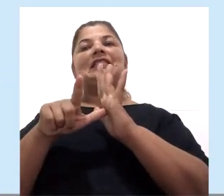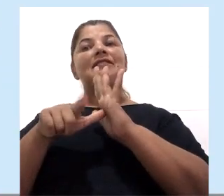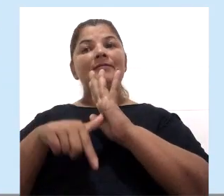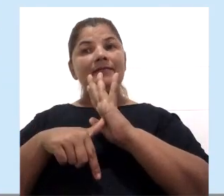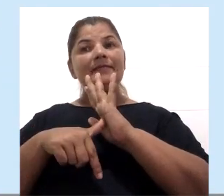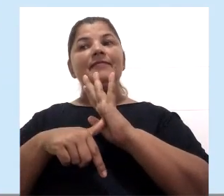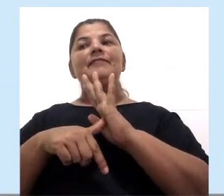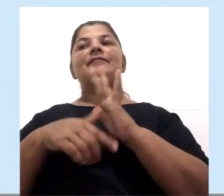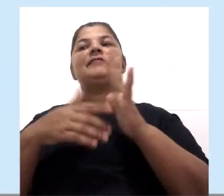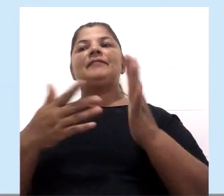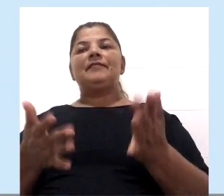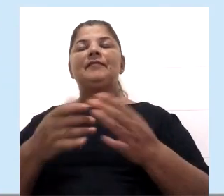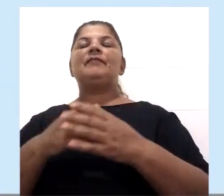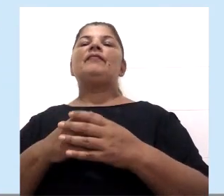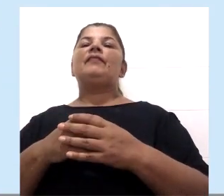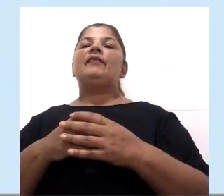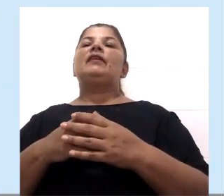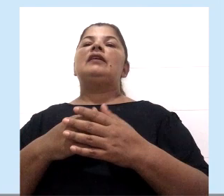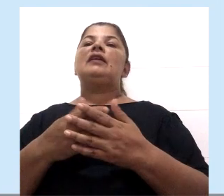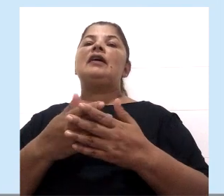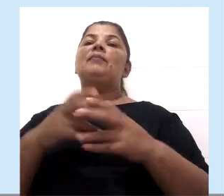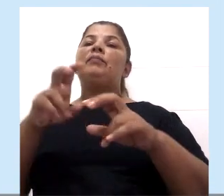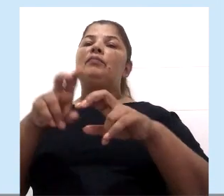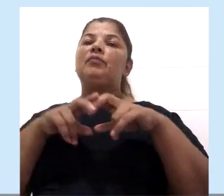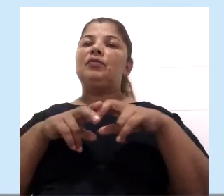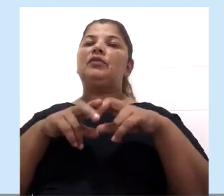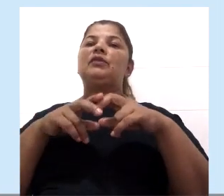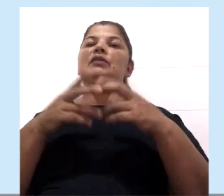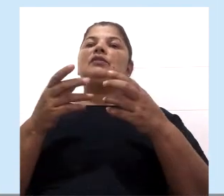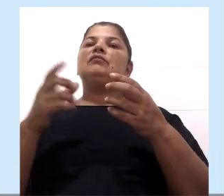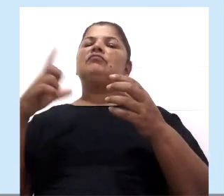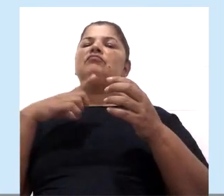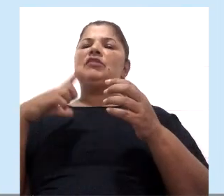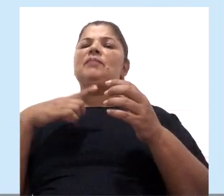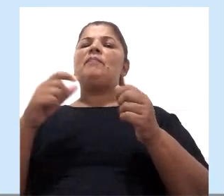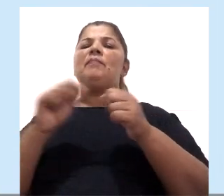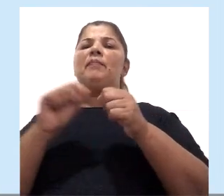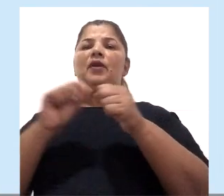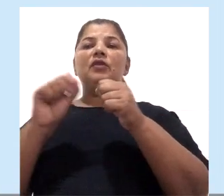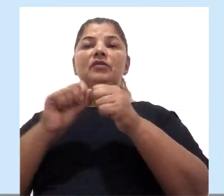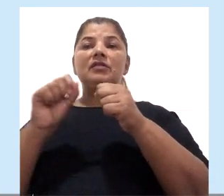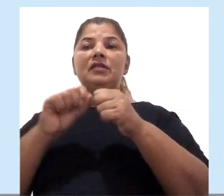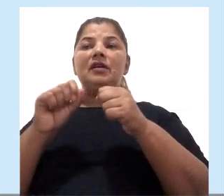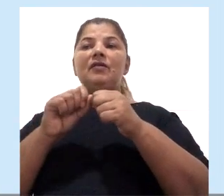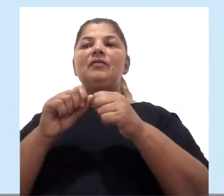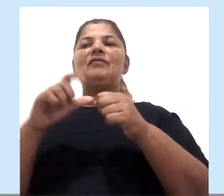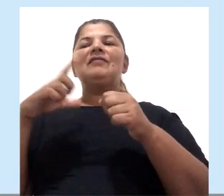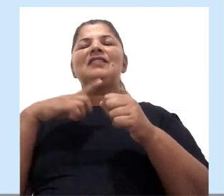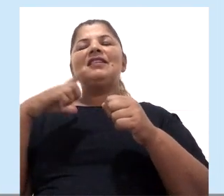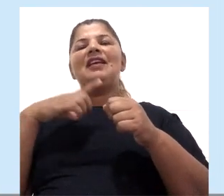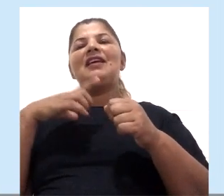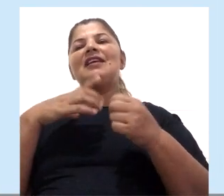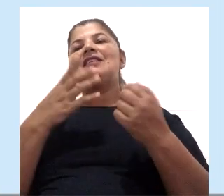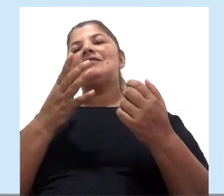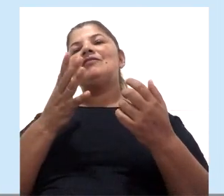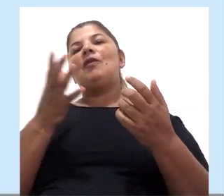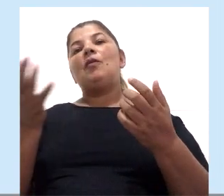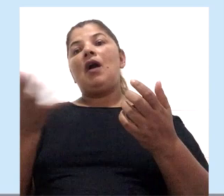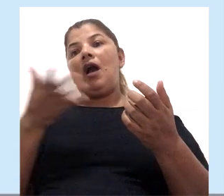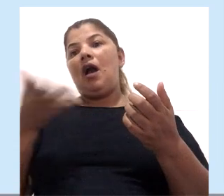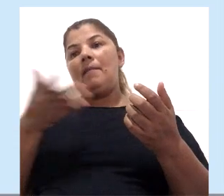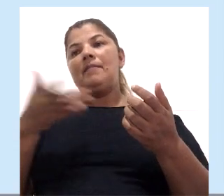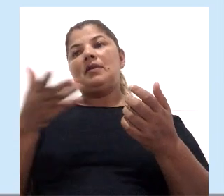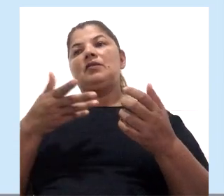mais tardia, tá? Um pouco mais demorada. E isso faz com que os seus níveis de produção sejam ainda